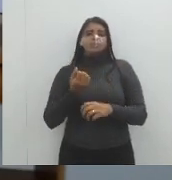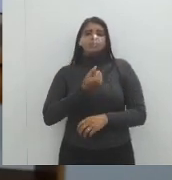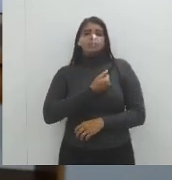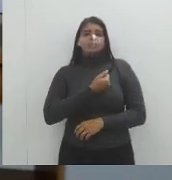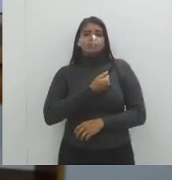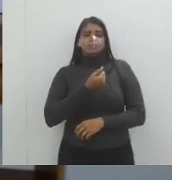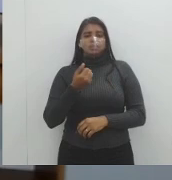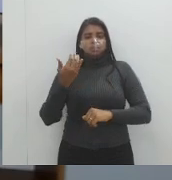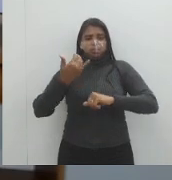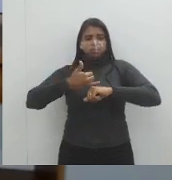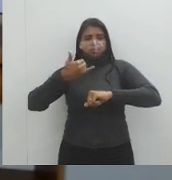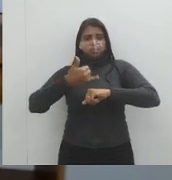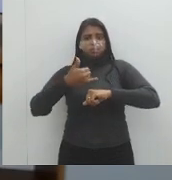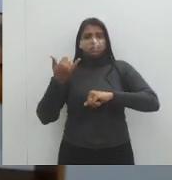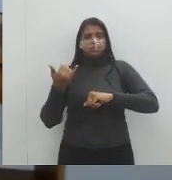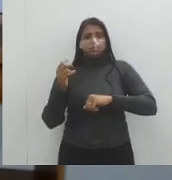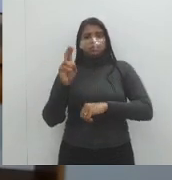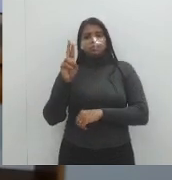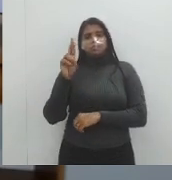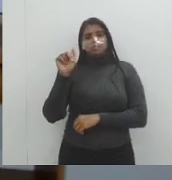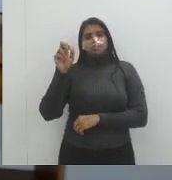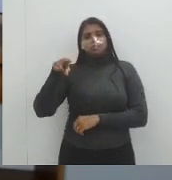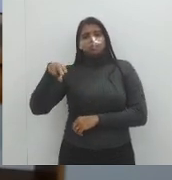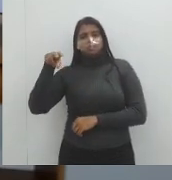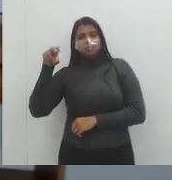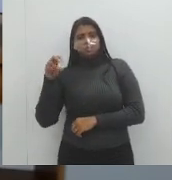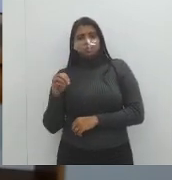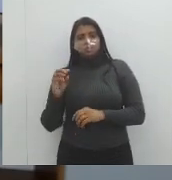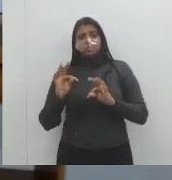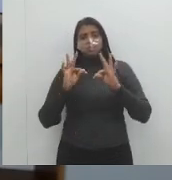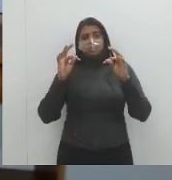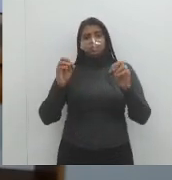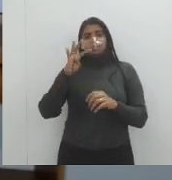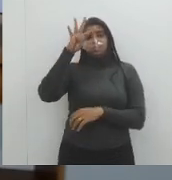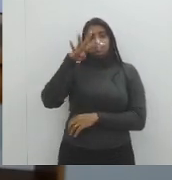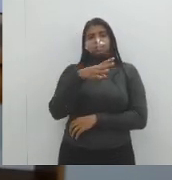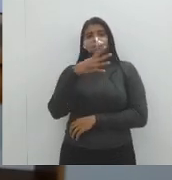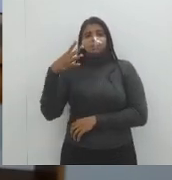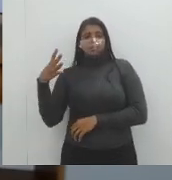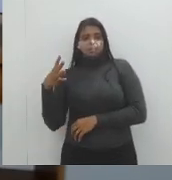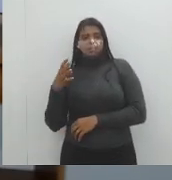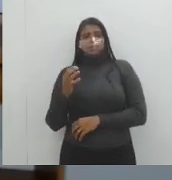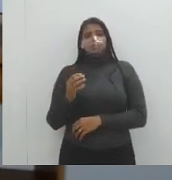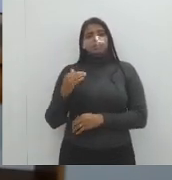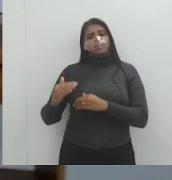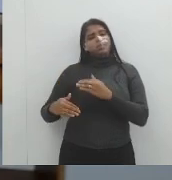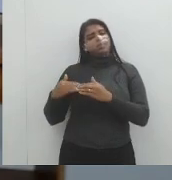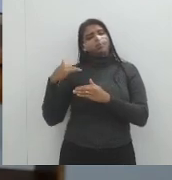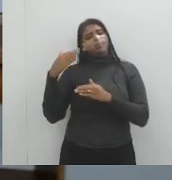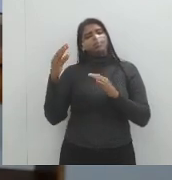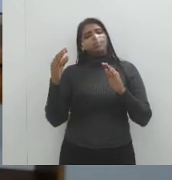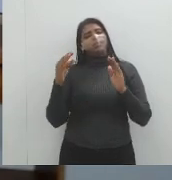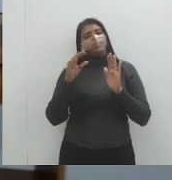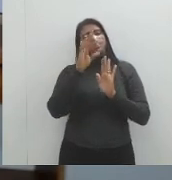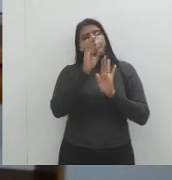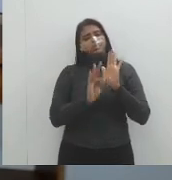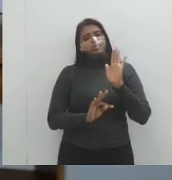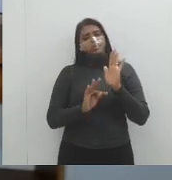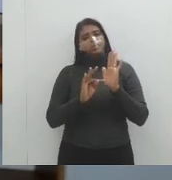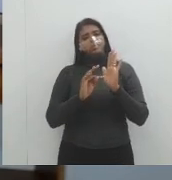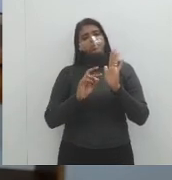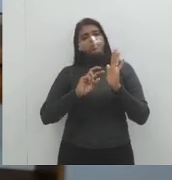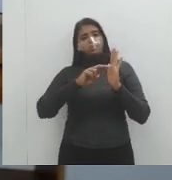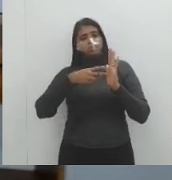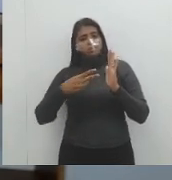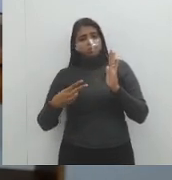do ferro e até o urânio, completando toda a tabela periódica. Então, assim, ao longo do texto eu destaquei algumas palavras que eu esqueci